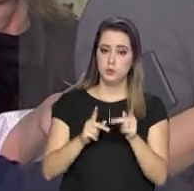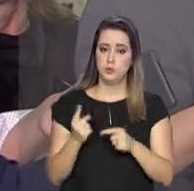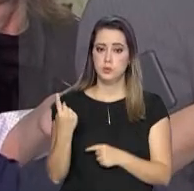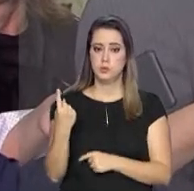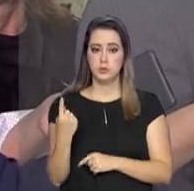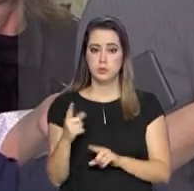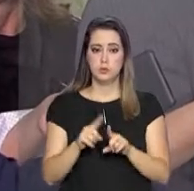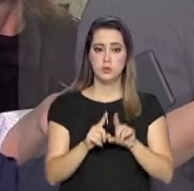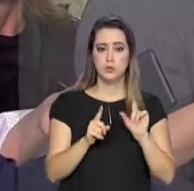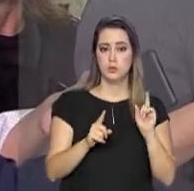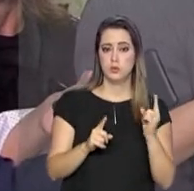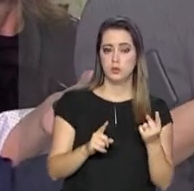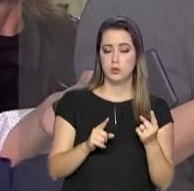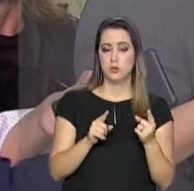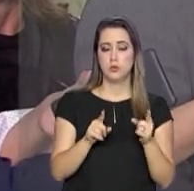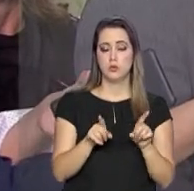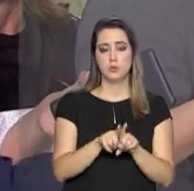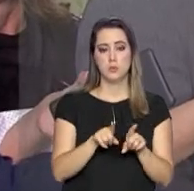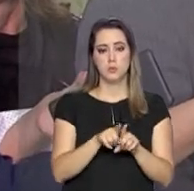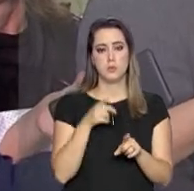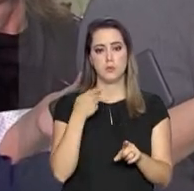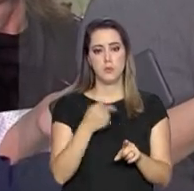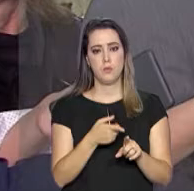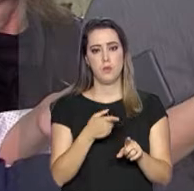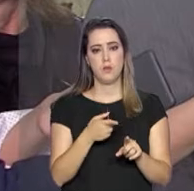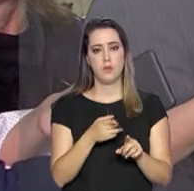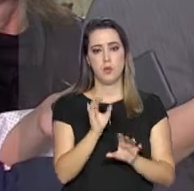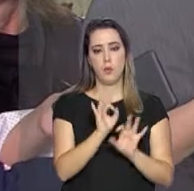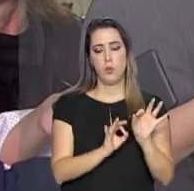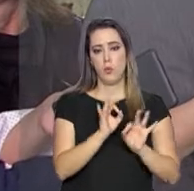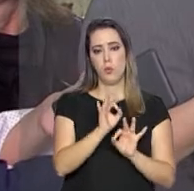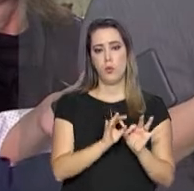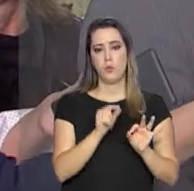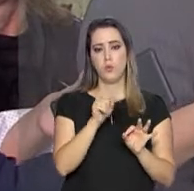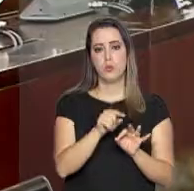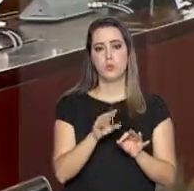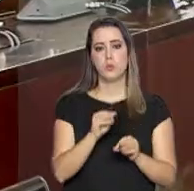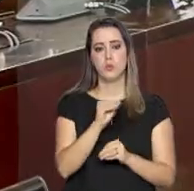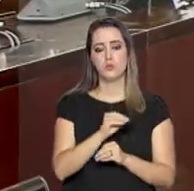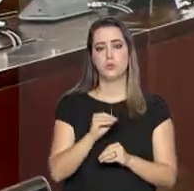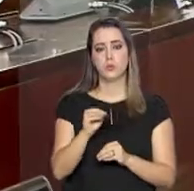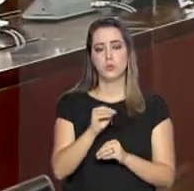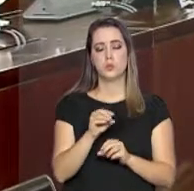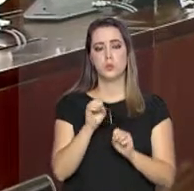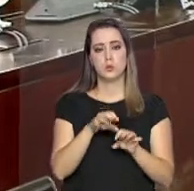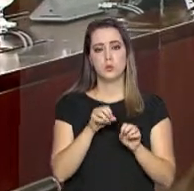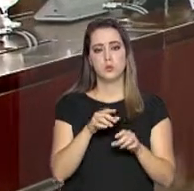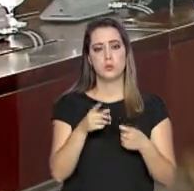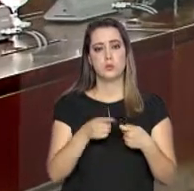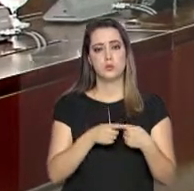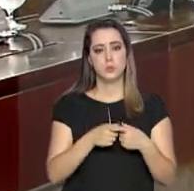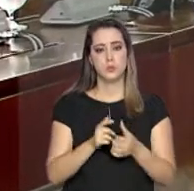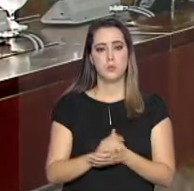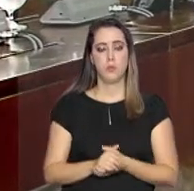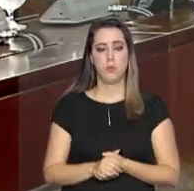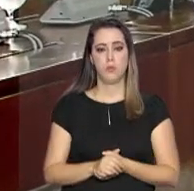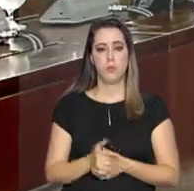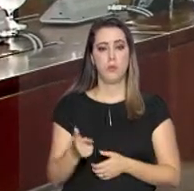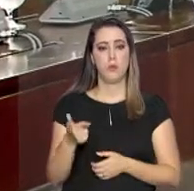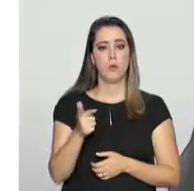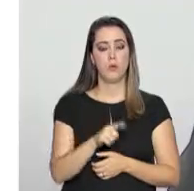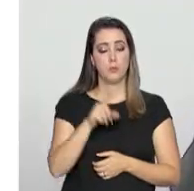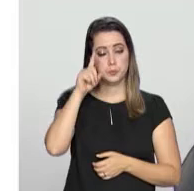um lado e de outra parte também o zelo com relação à formação média ou outra decisão do ministério determina que as